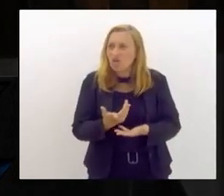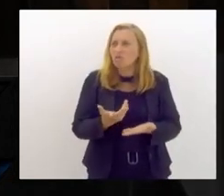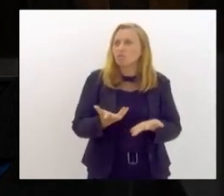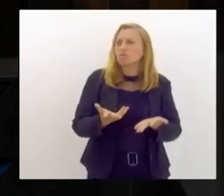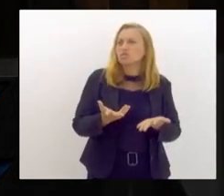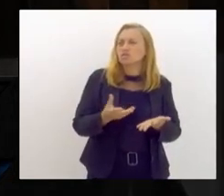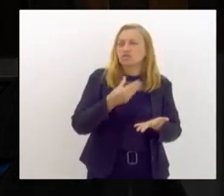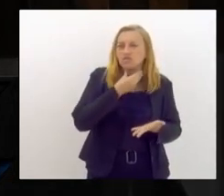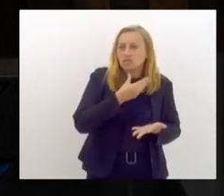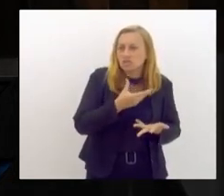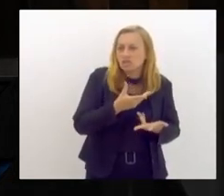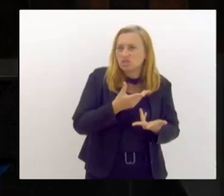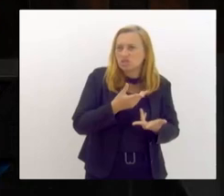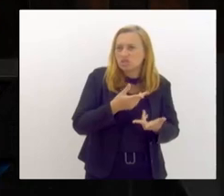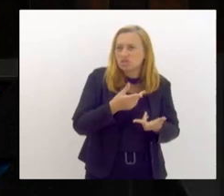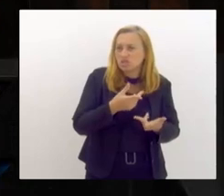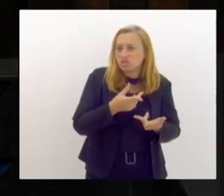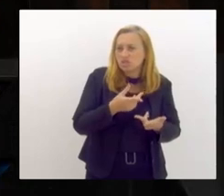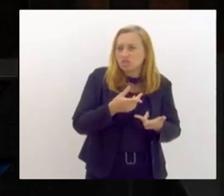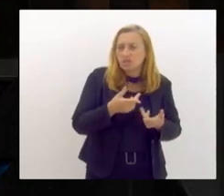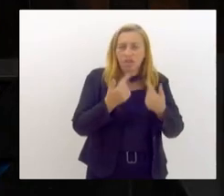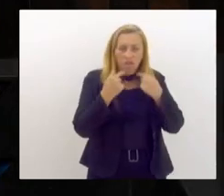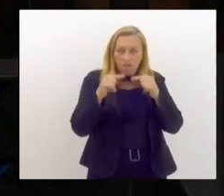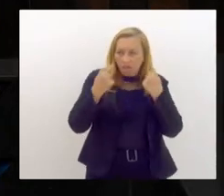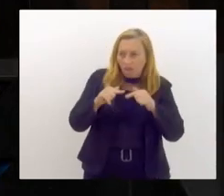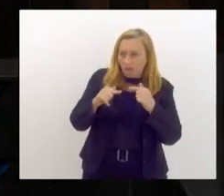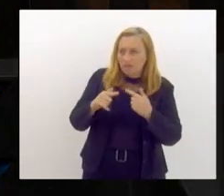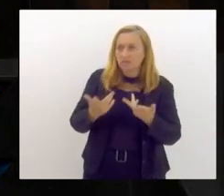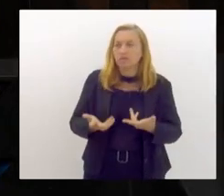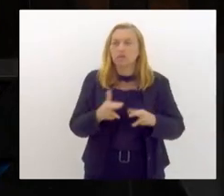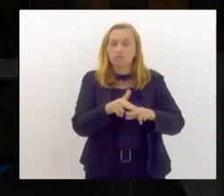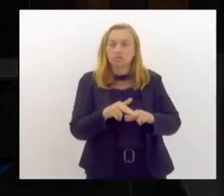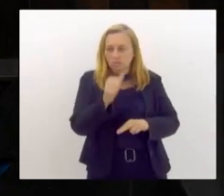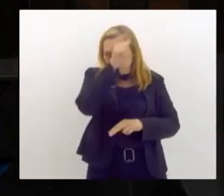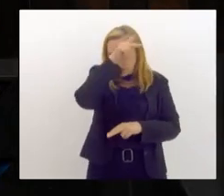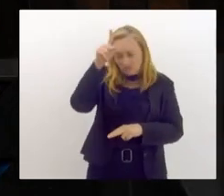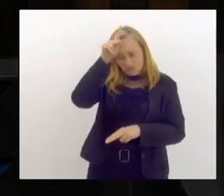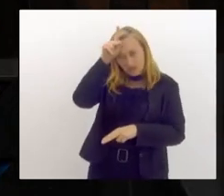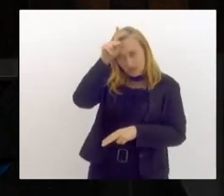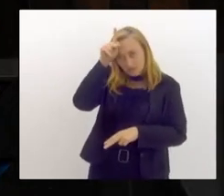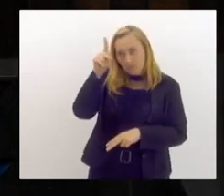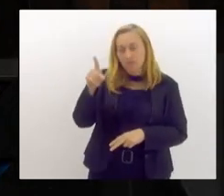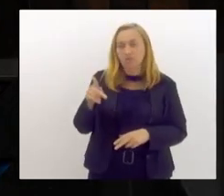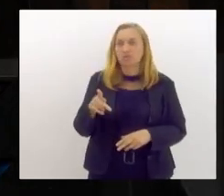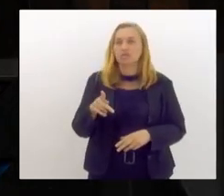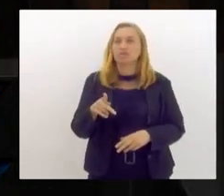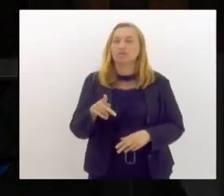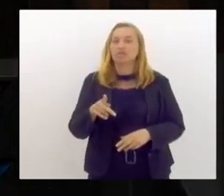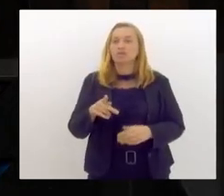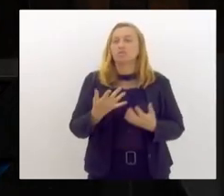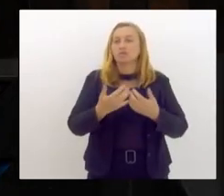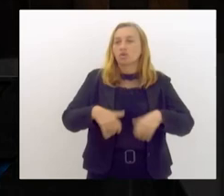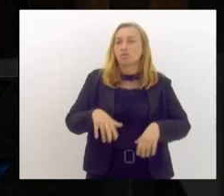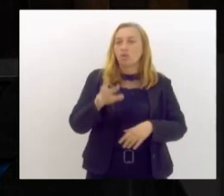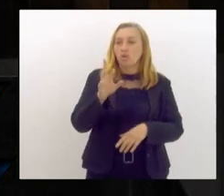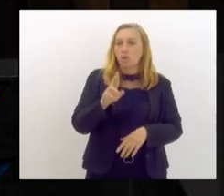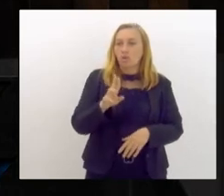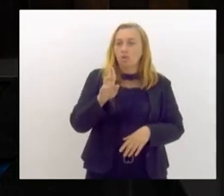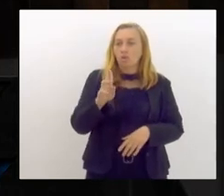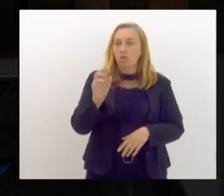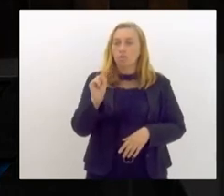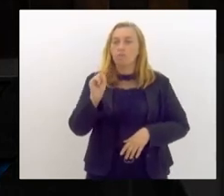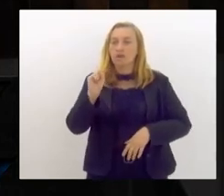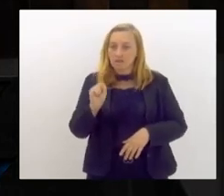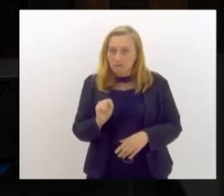hipocrisia, de deboche por parte do incompetente prefeito de Petrópolis, senhor Rubens Montempo, que